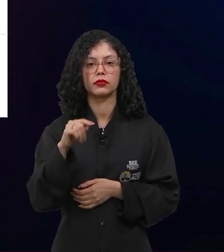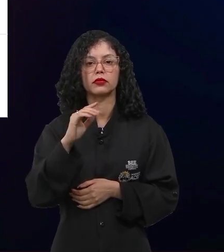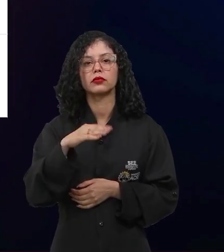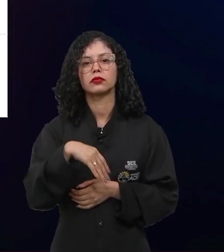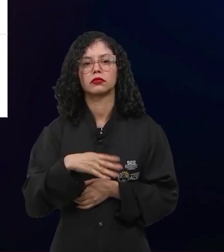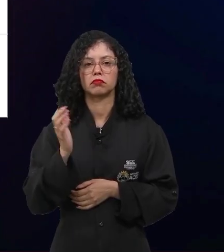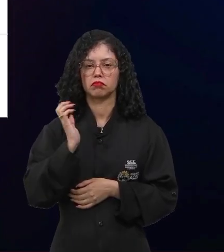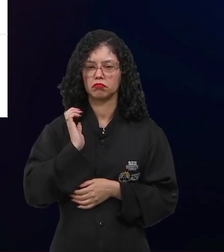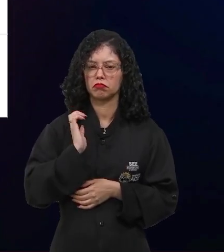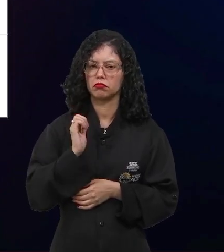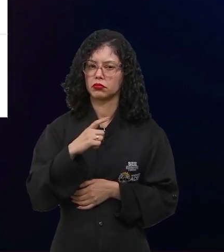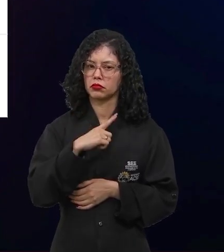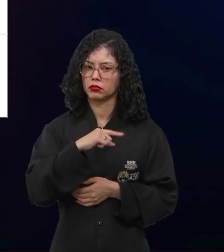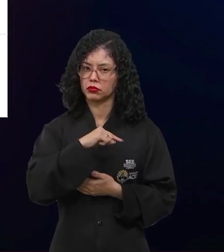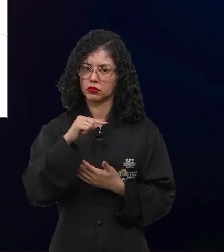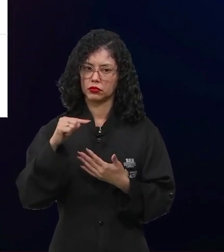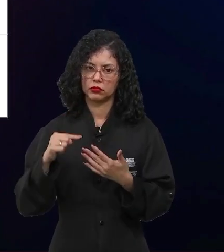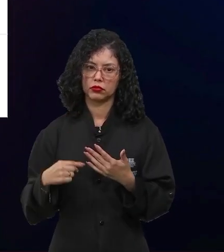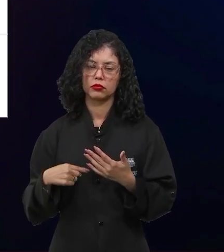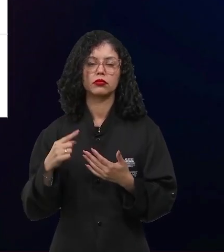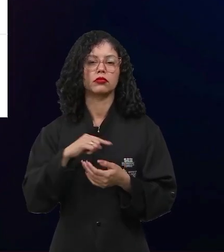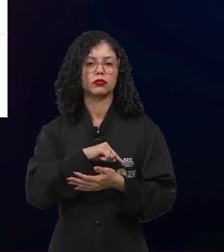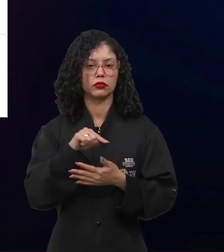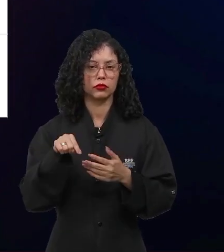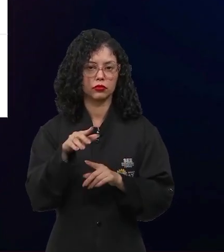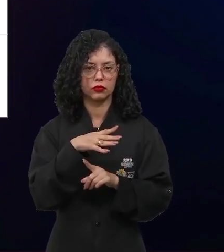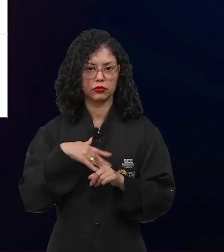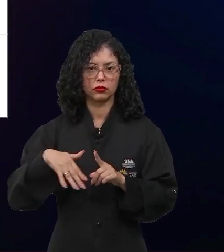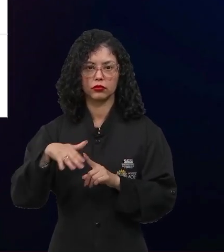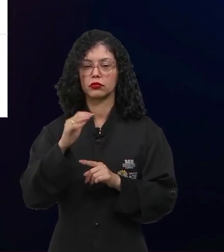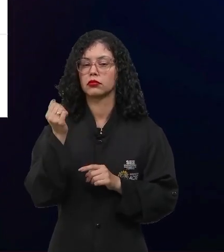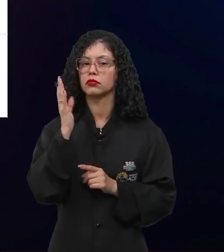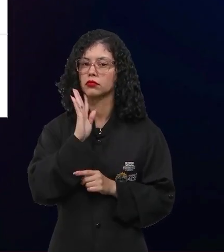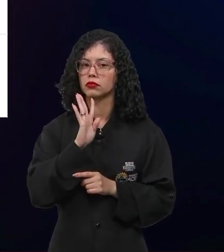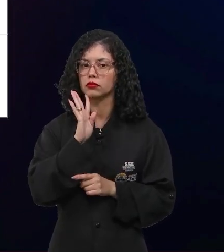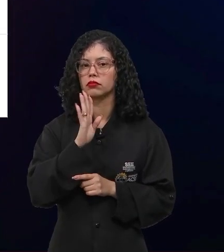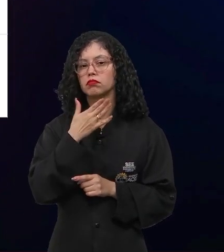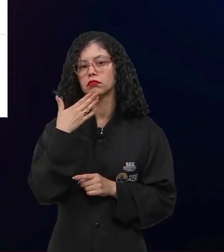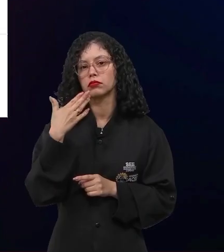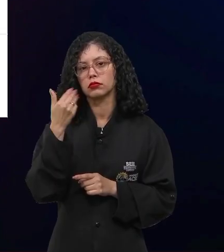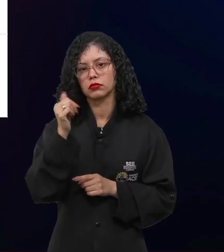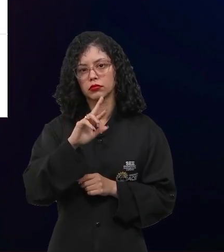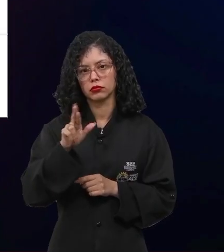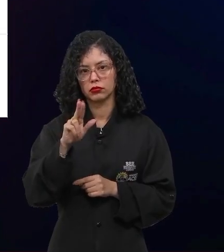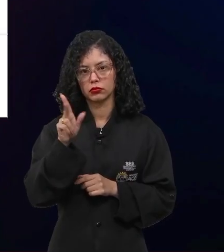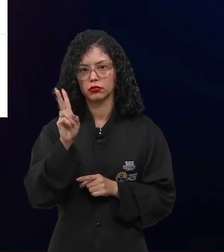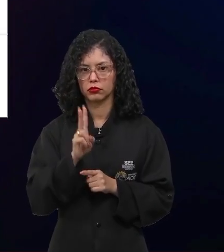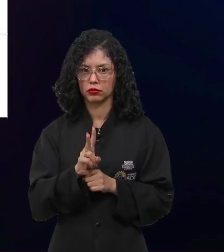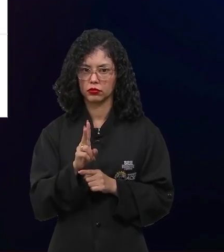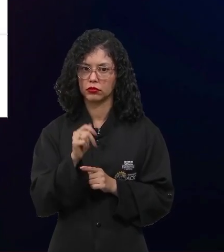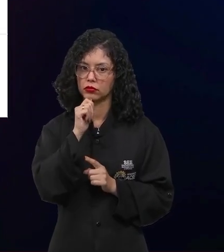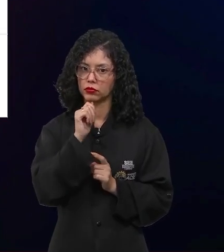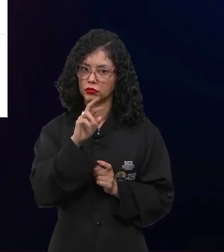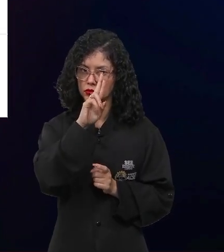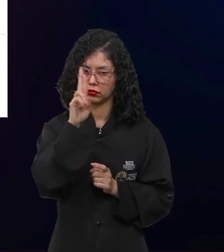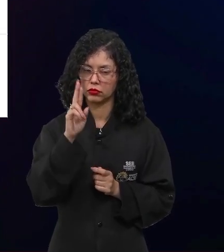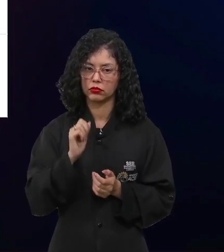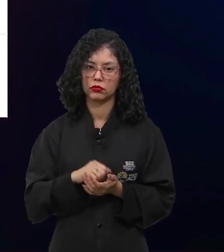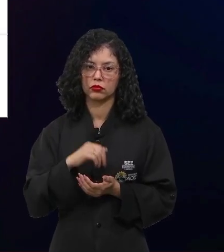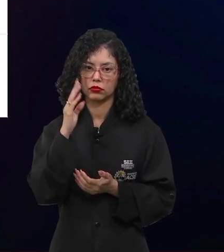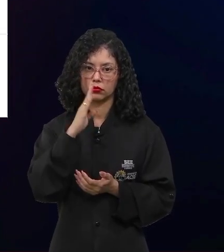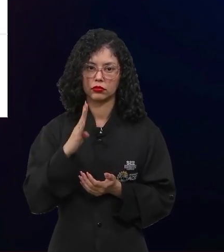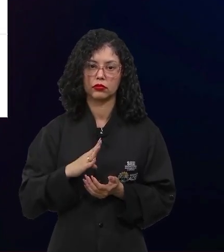pomposa, ela é rica. Então, ela precisa ter um ambiente, um cenário diferenciado que ajude a contar essa história. Então,